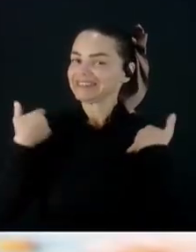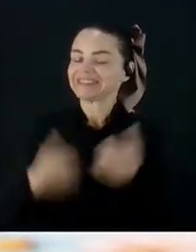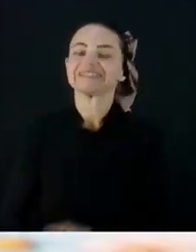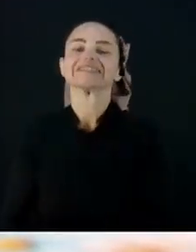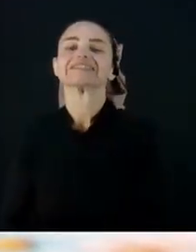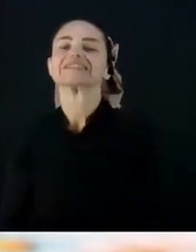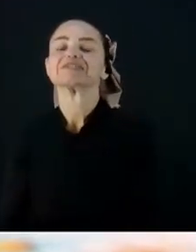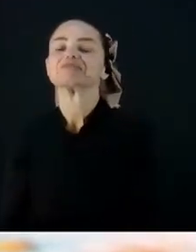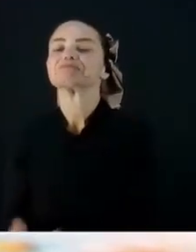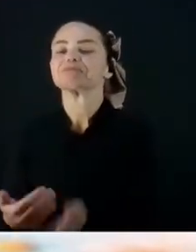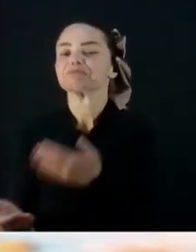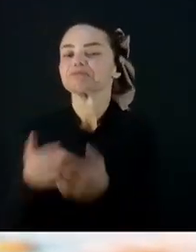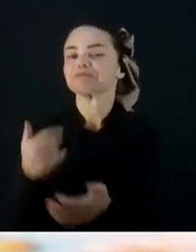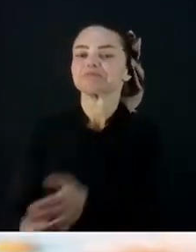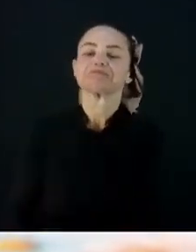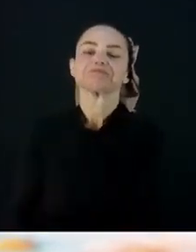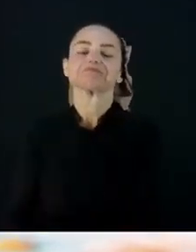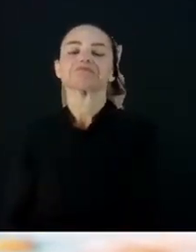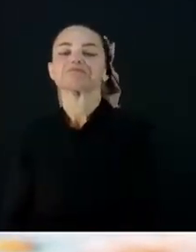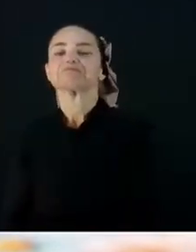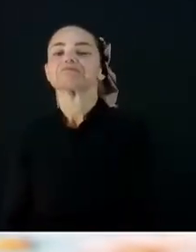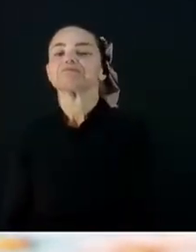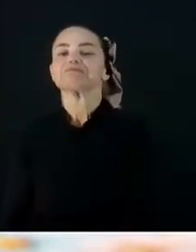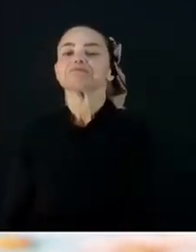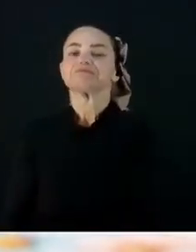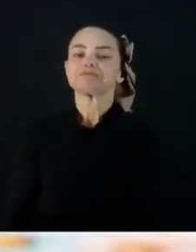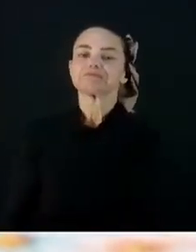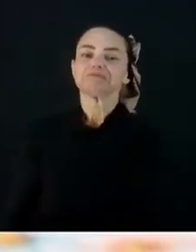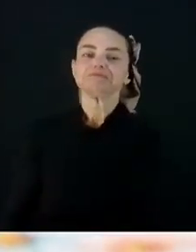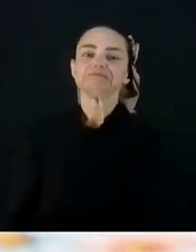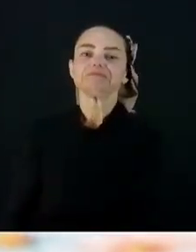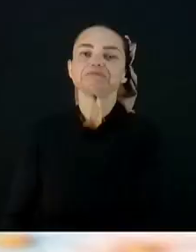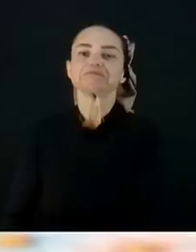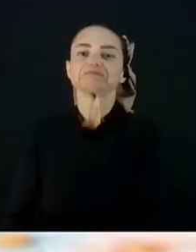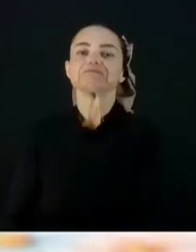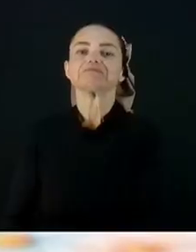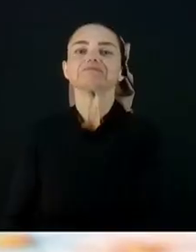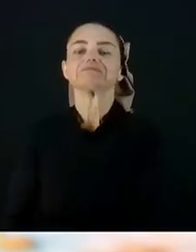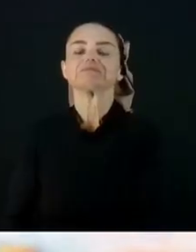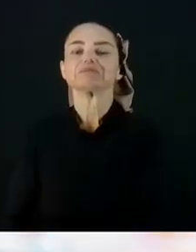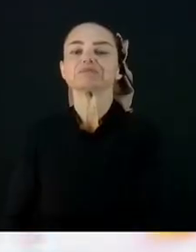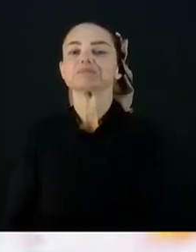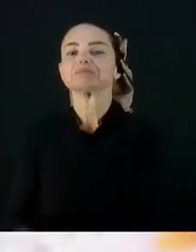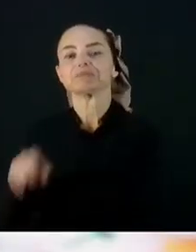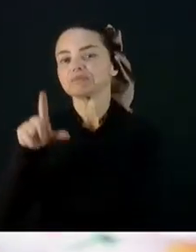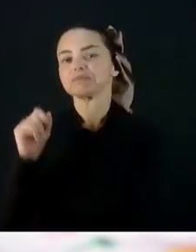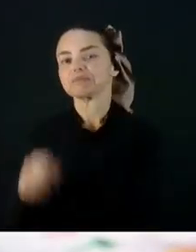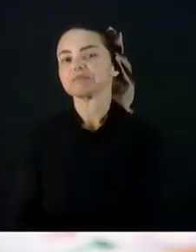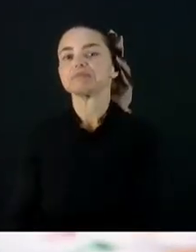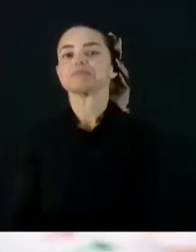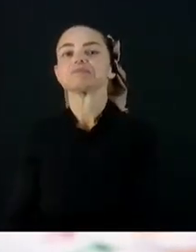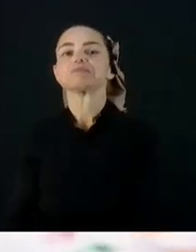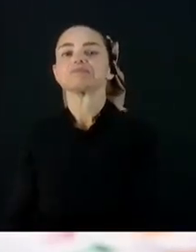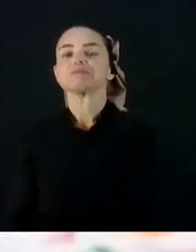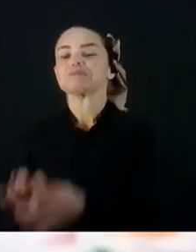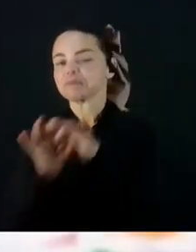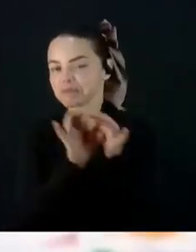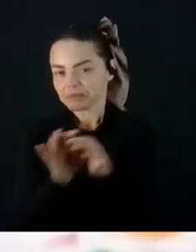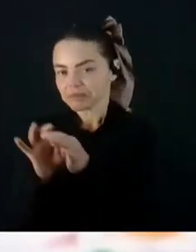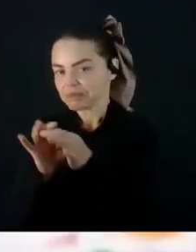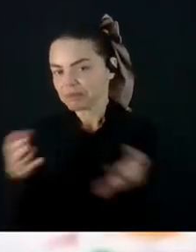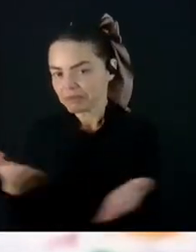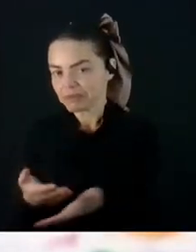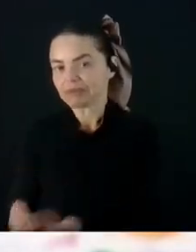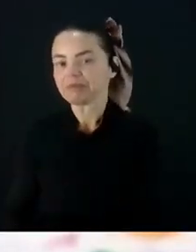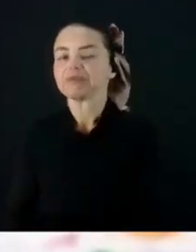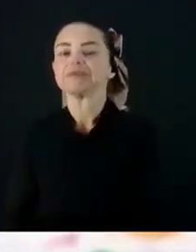tá? Deixar pra lá ou deixar pra cá, né? Como você preferir. E a gente vai unir agora todas